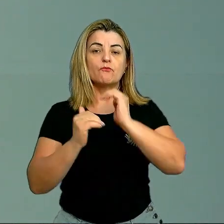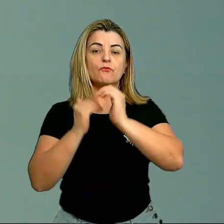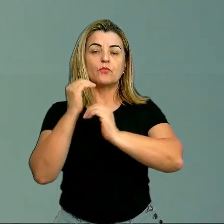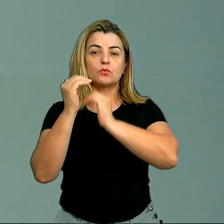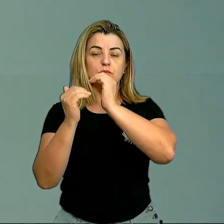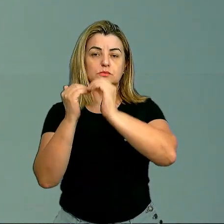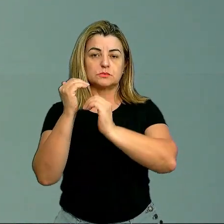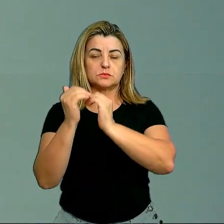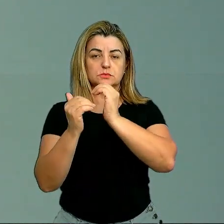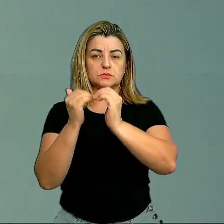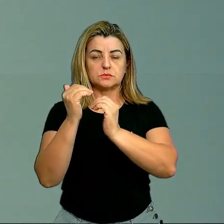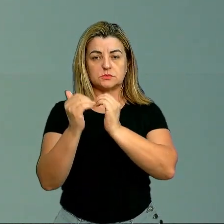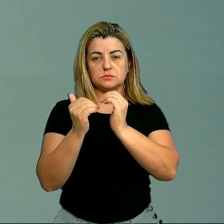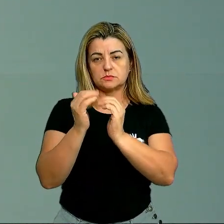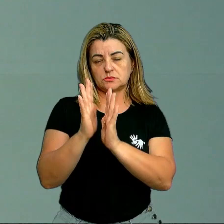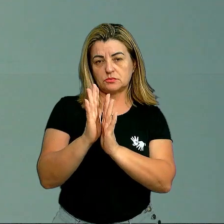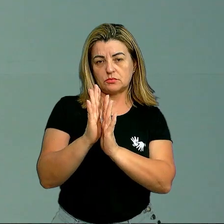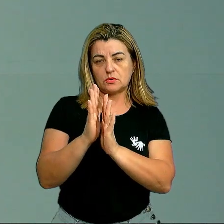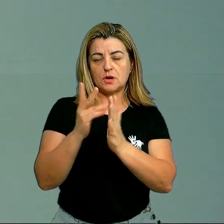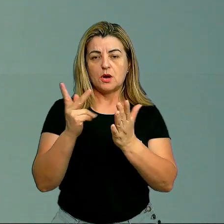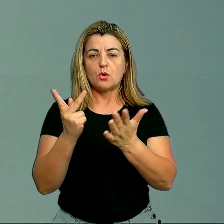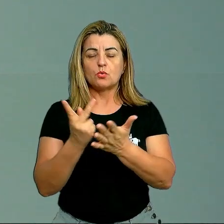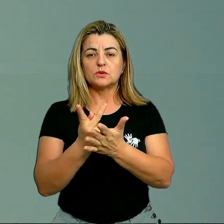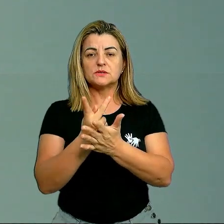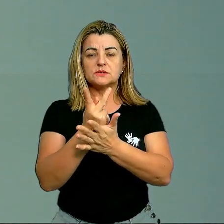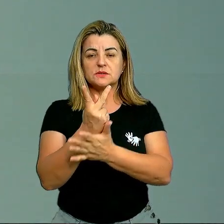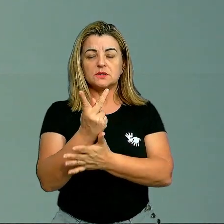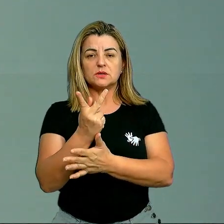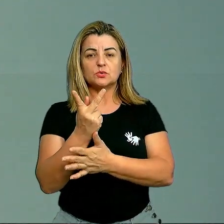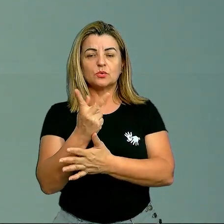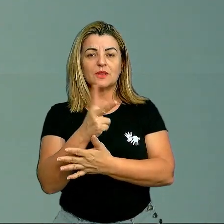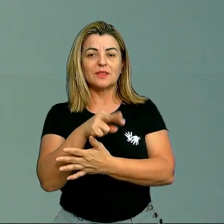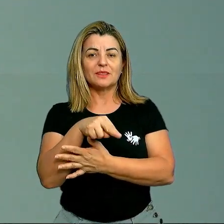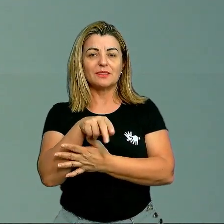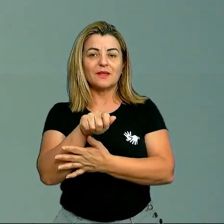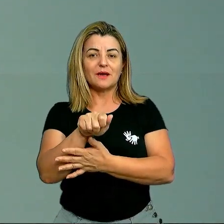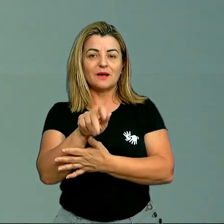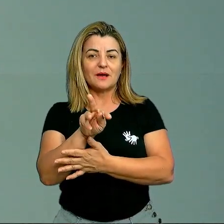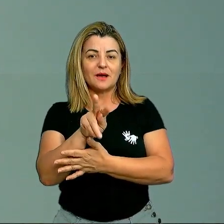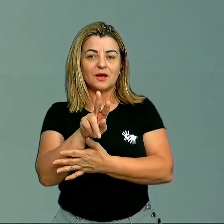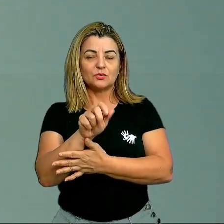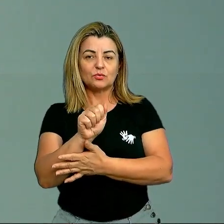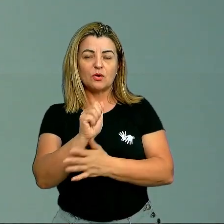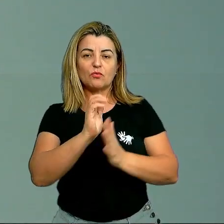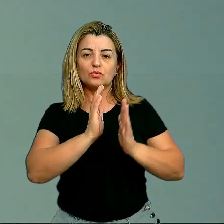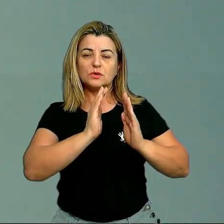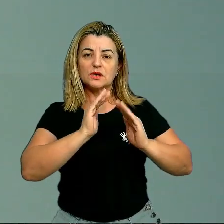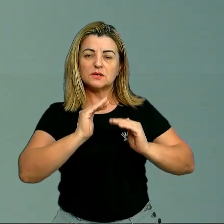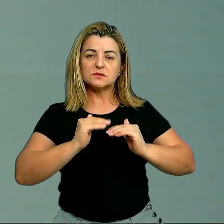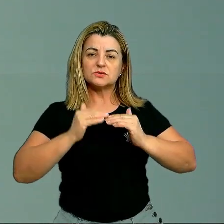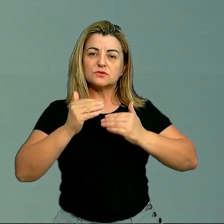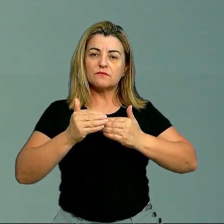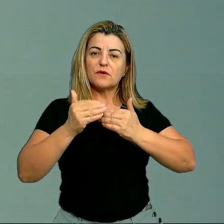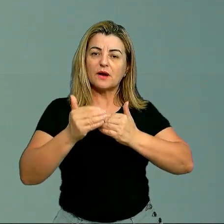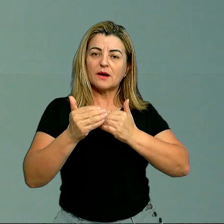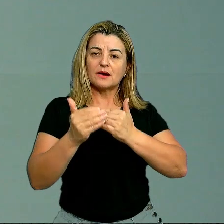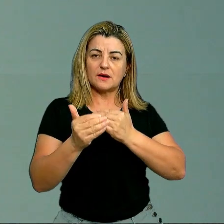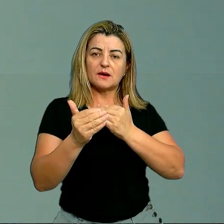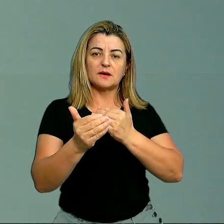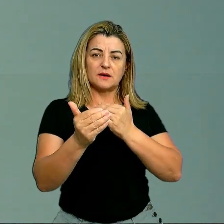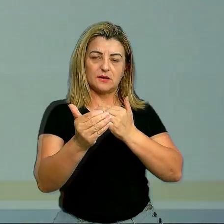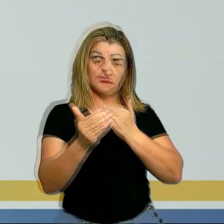evolução, são questões que estão acontecendo mais a seleção natural, são pequenas, acontece devagarzinho, então a gente acaba conseguindo